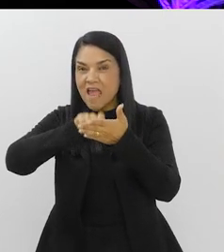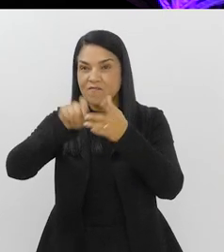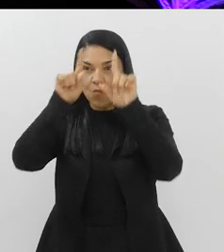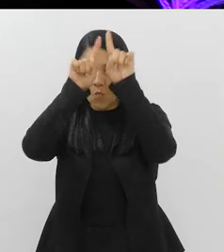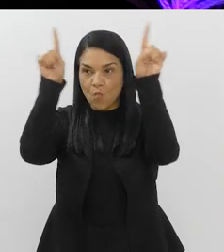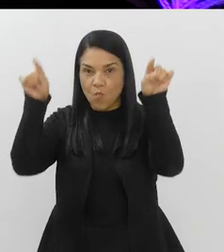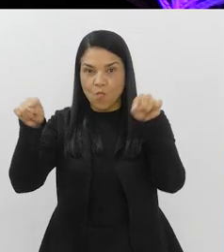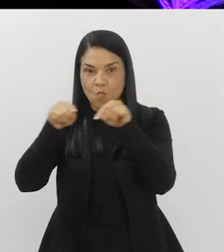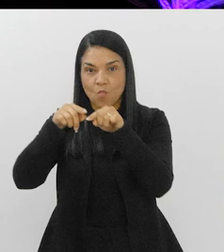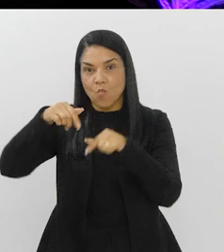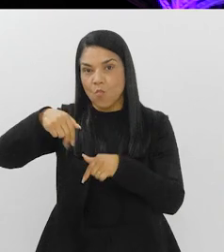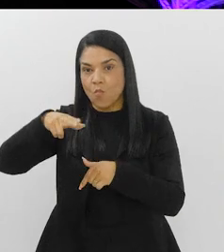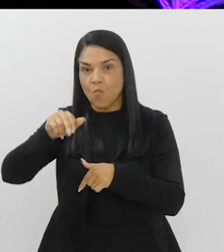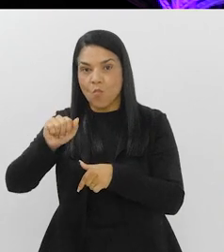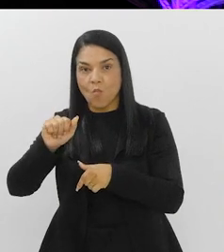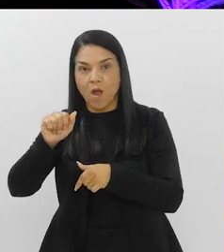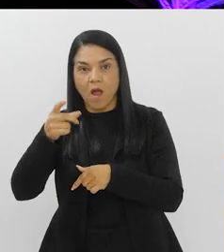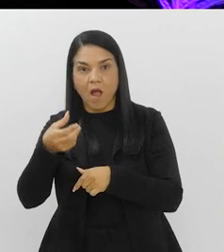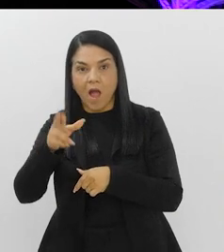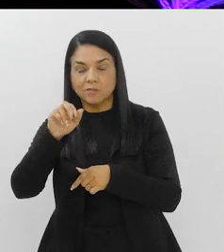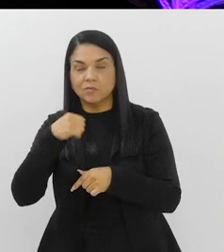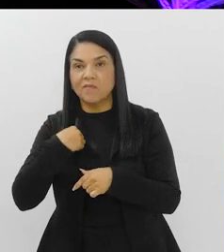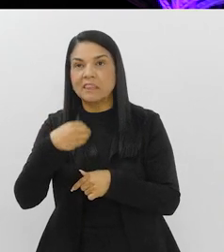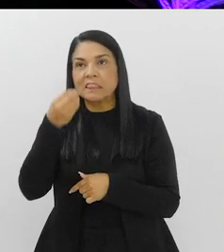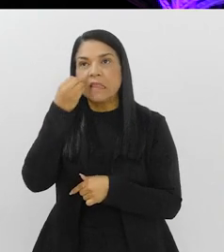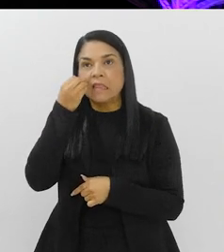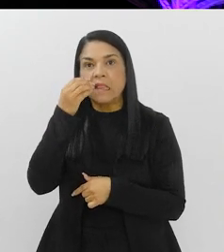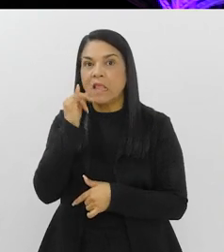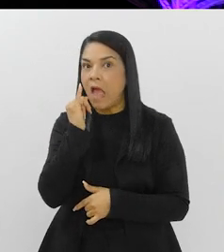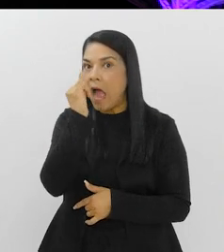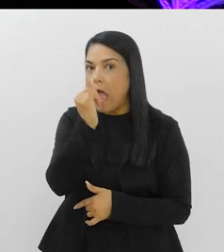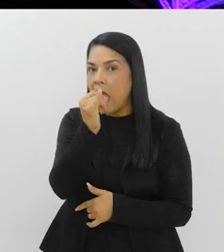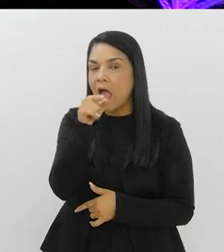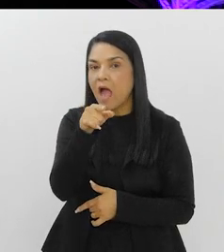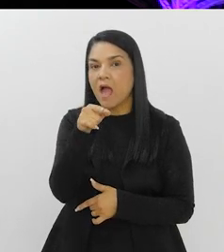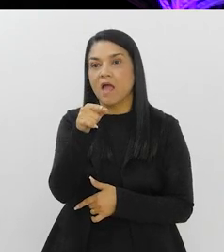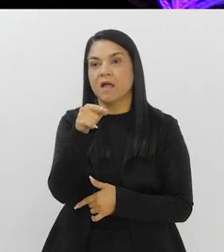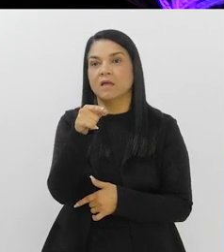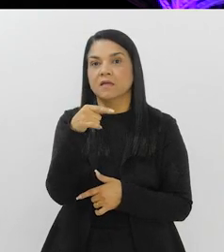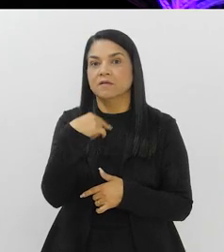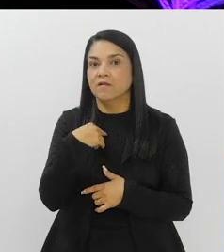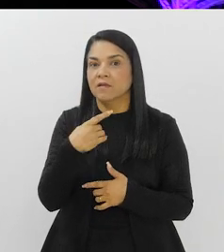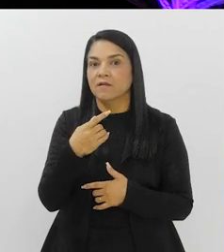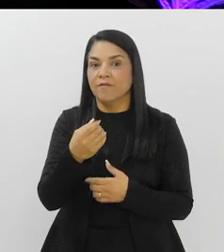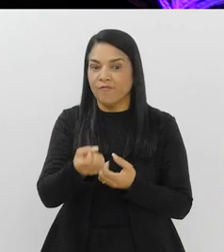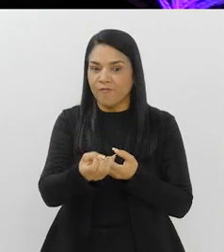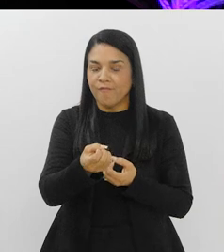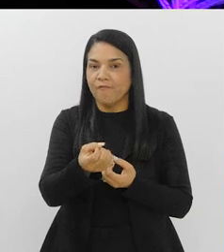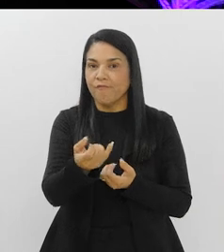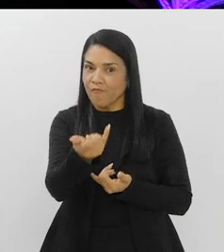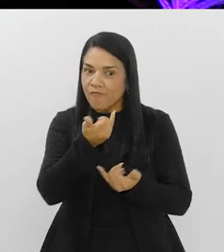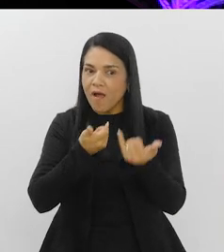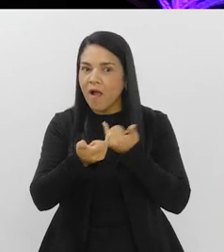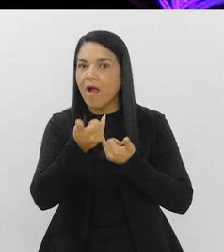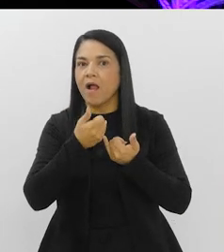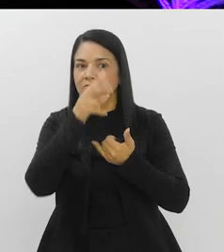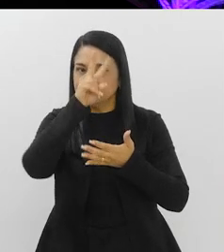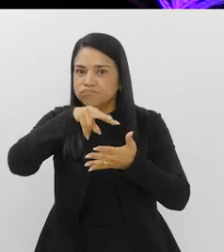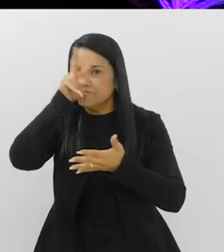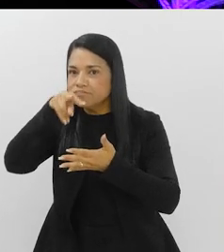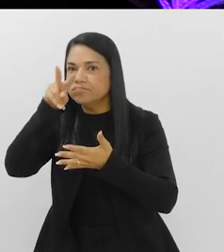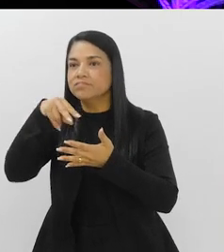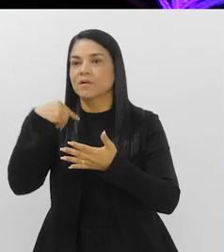eh e a gente tem que ficar ali o tempo inteiro lembrando a eles ó eh dita aí para mim também por